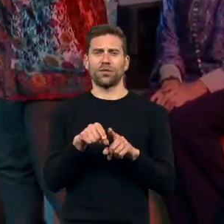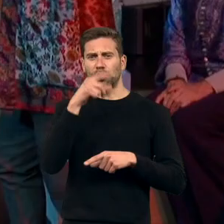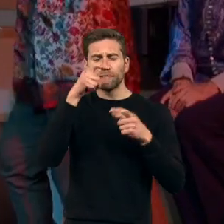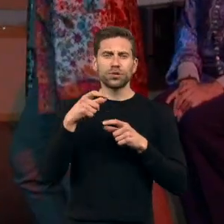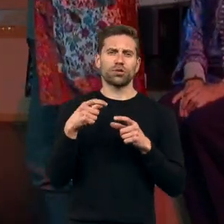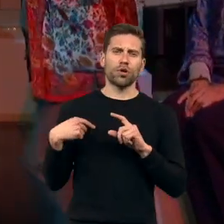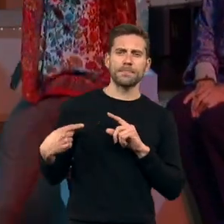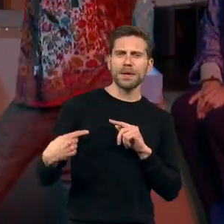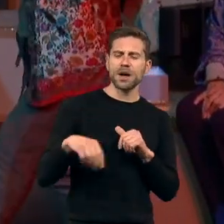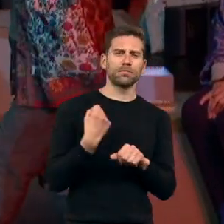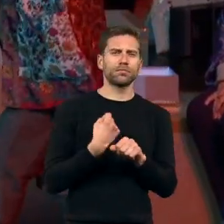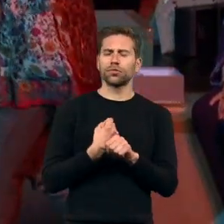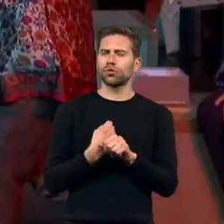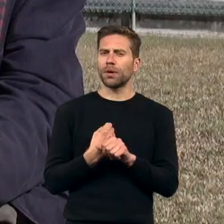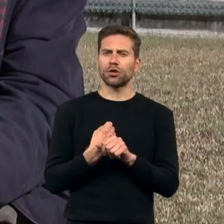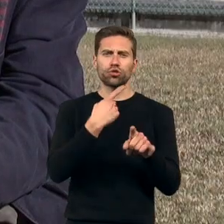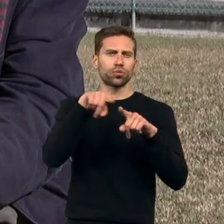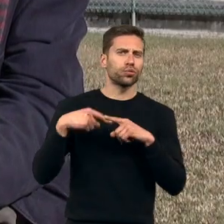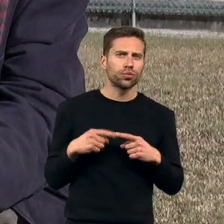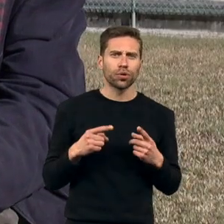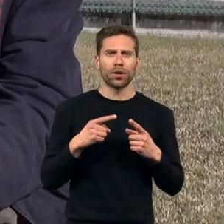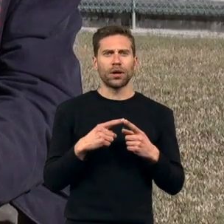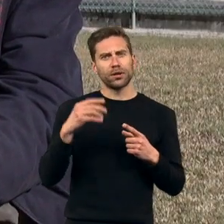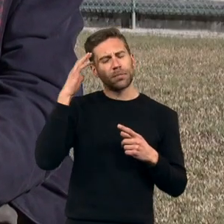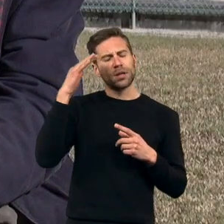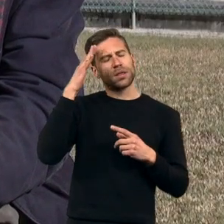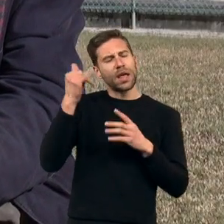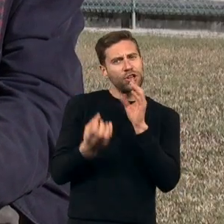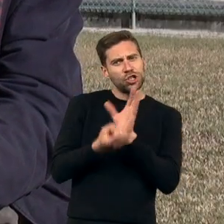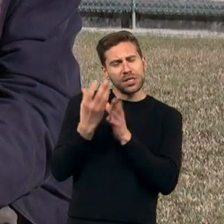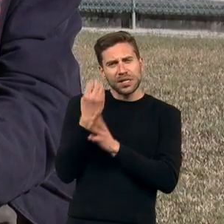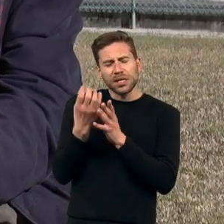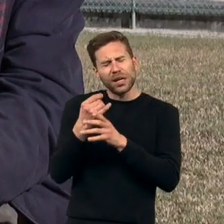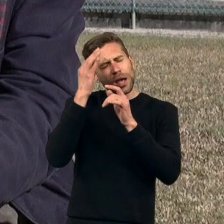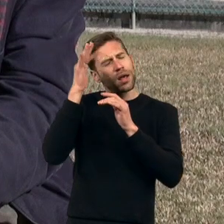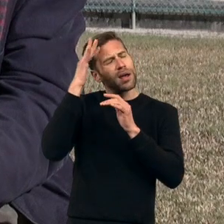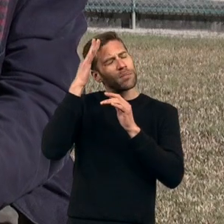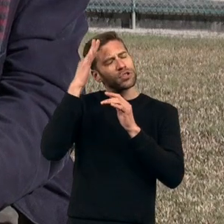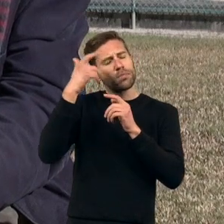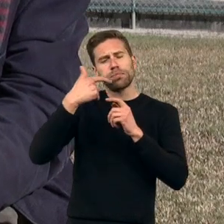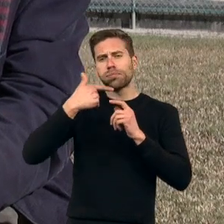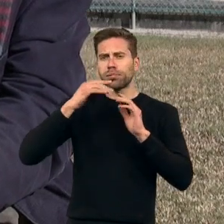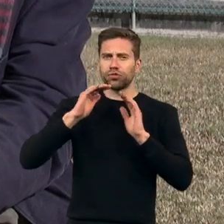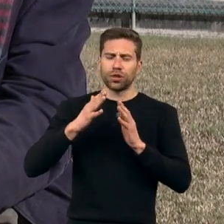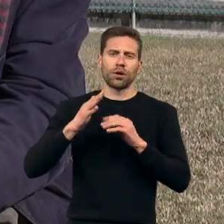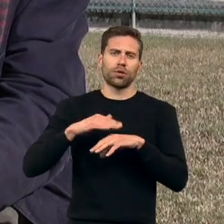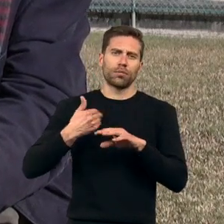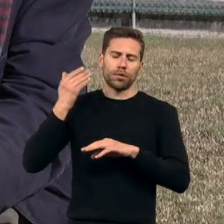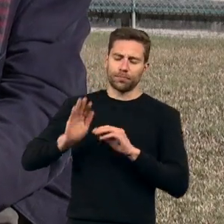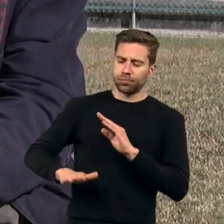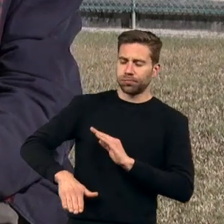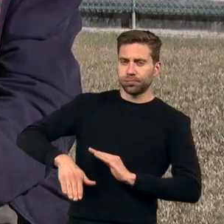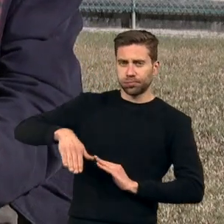ativas e que já desenvolvem uma capacidade extremamente criativa e imaginativa durante a sua